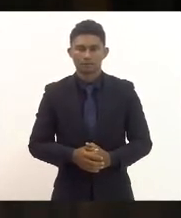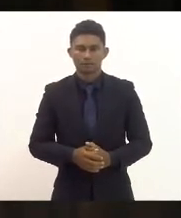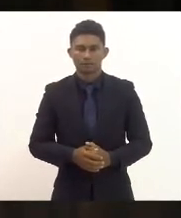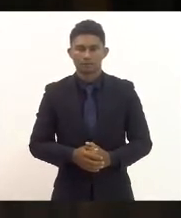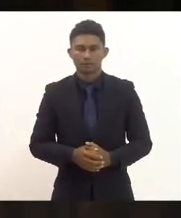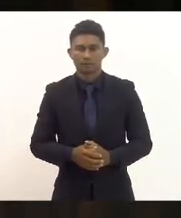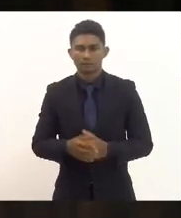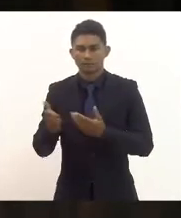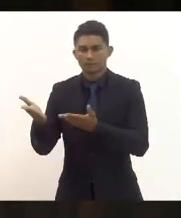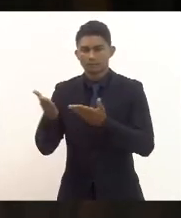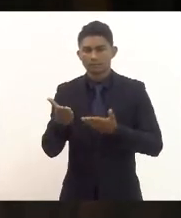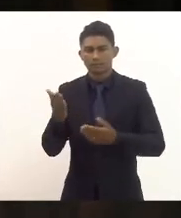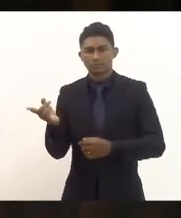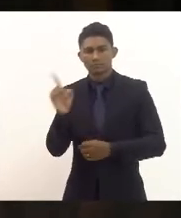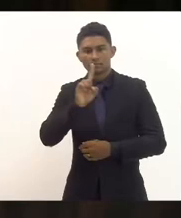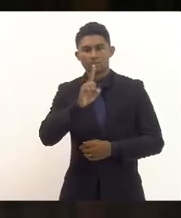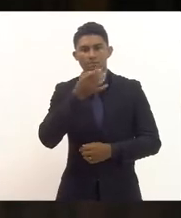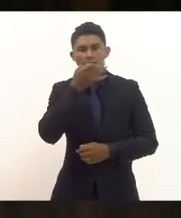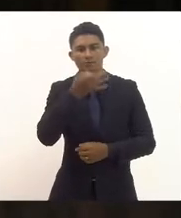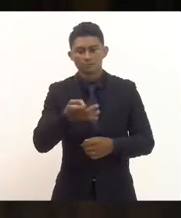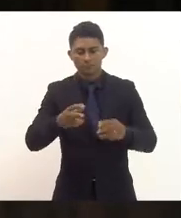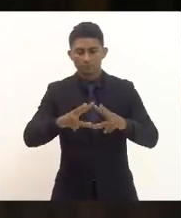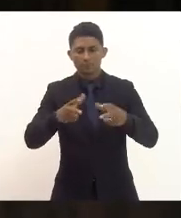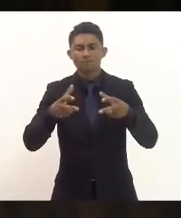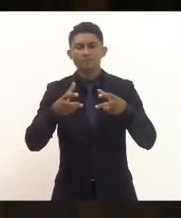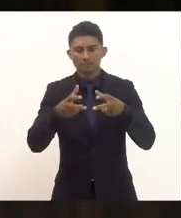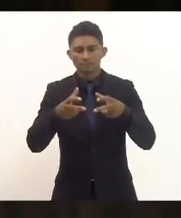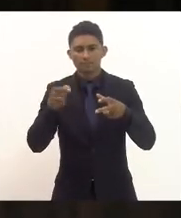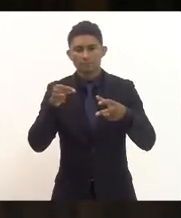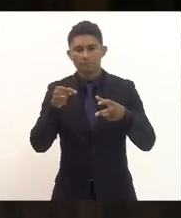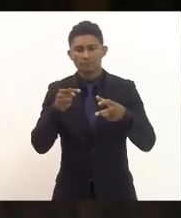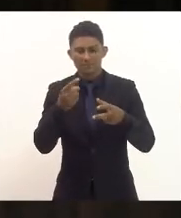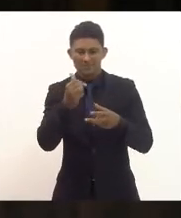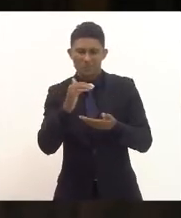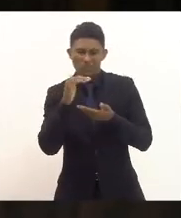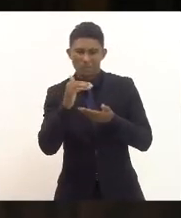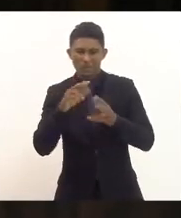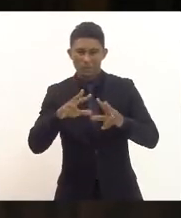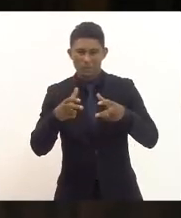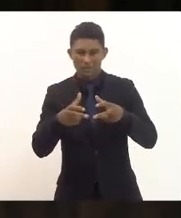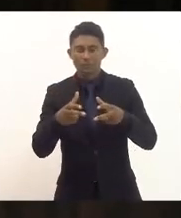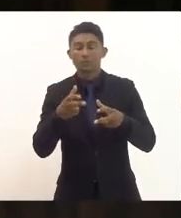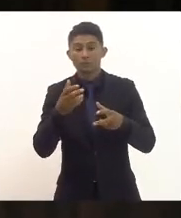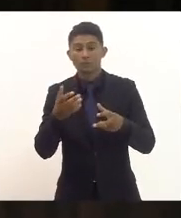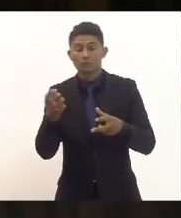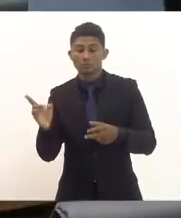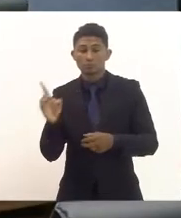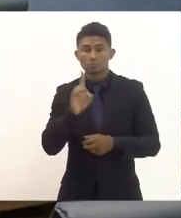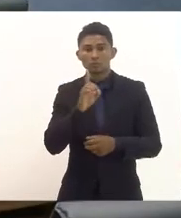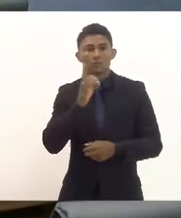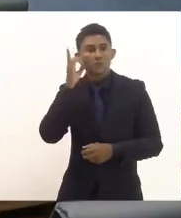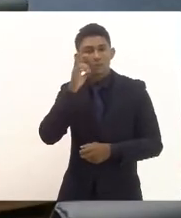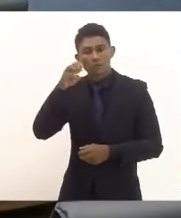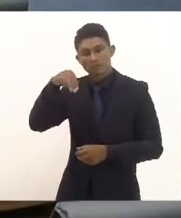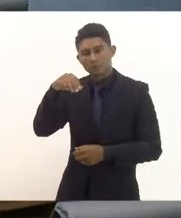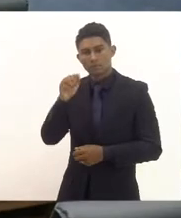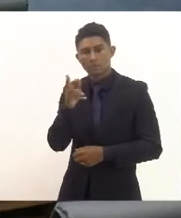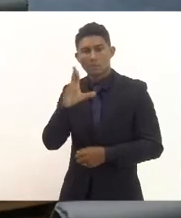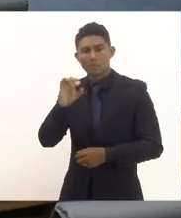para emitir parecer pela comissão de orçamento Deputado Márcio